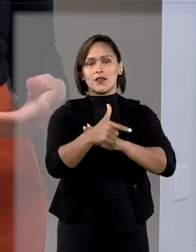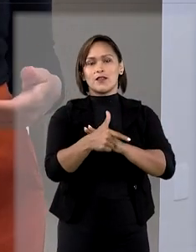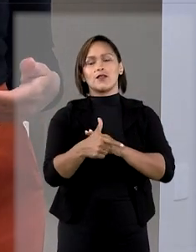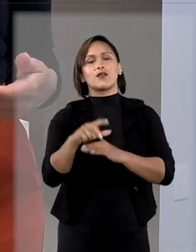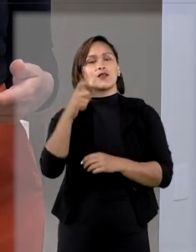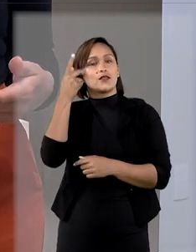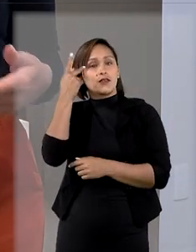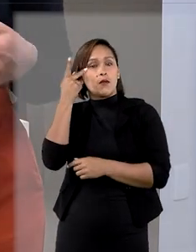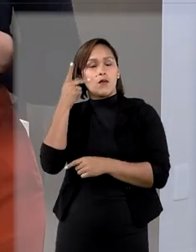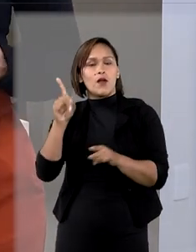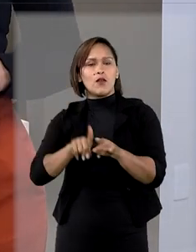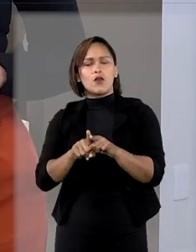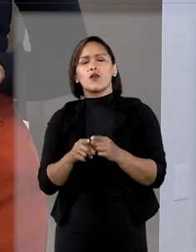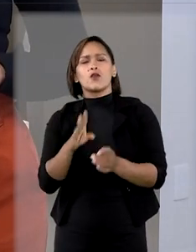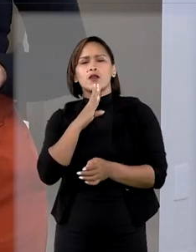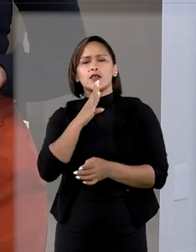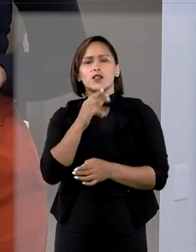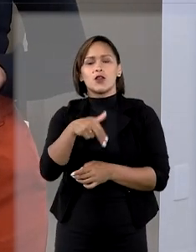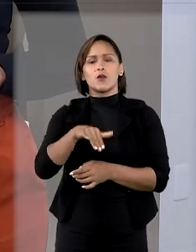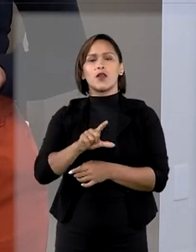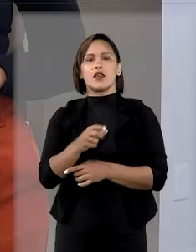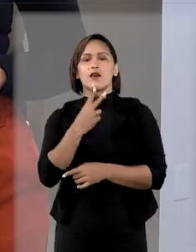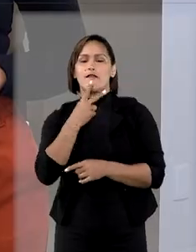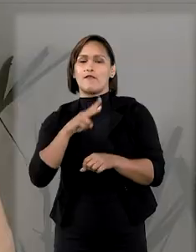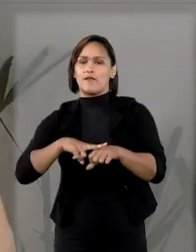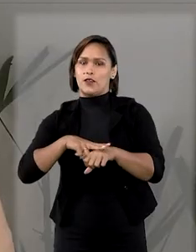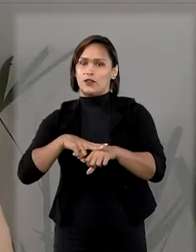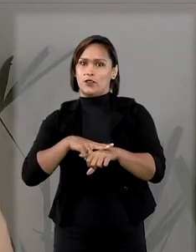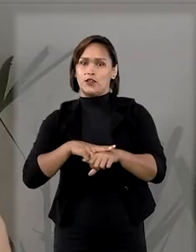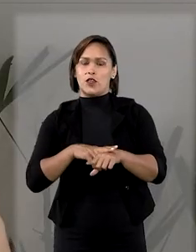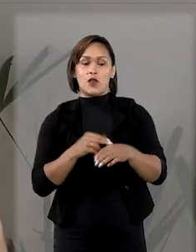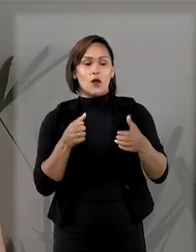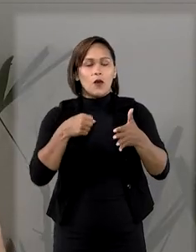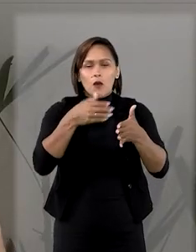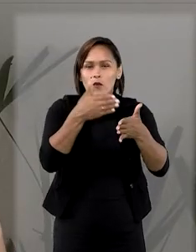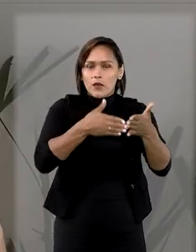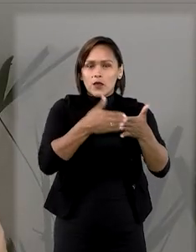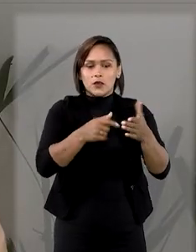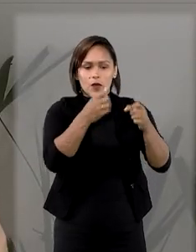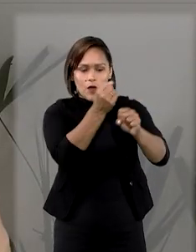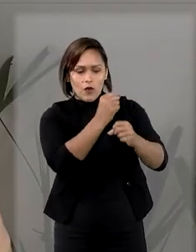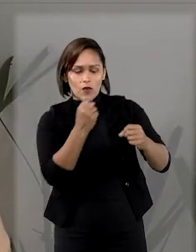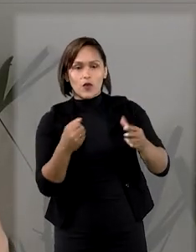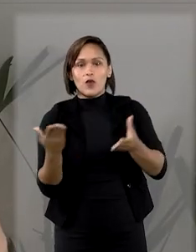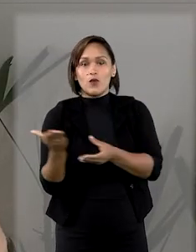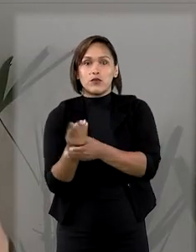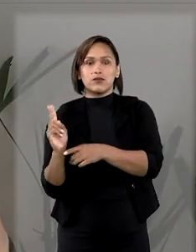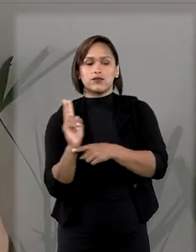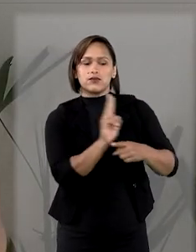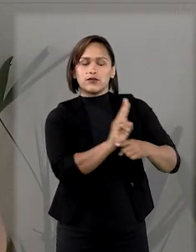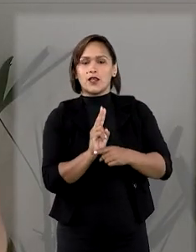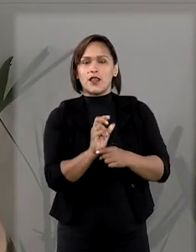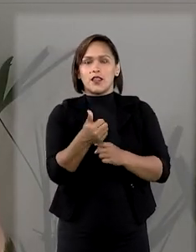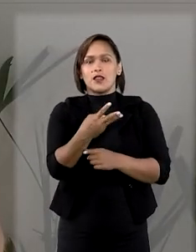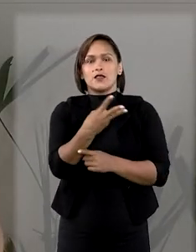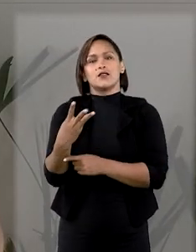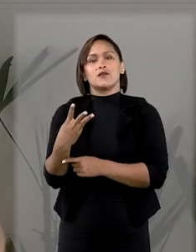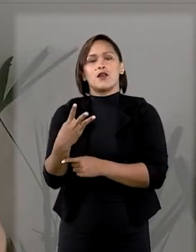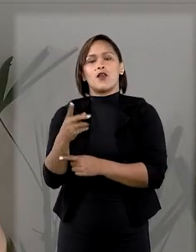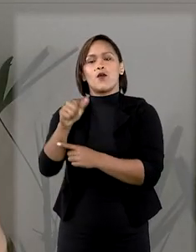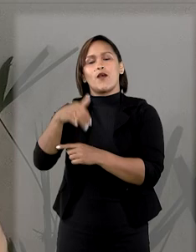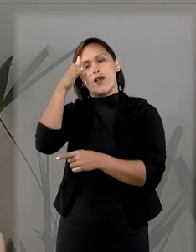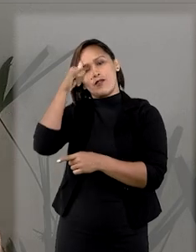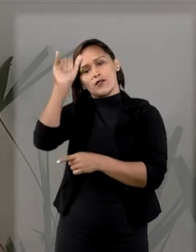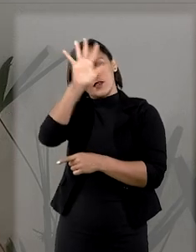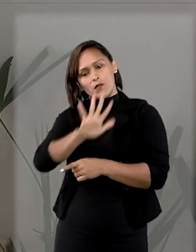2 do metrô de São Paulo, conhecida como Linha Verde. O impedimento das obras veio com a liminar deferida pela 14ª Vara